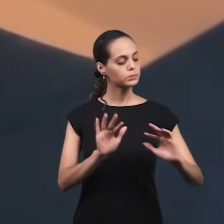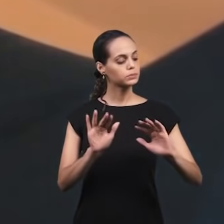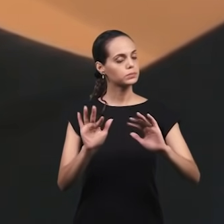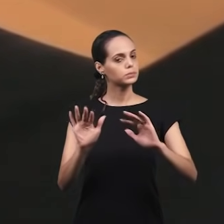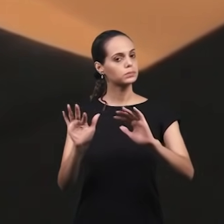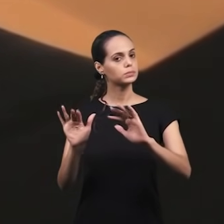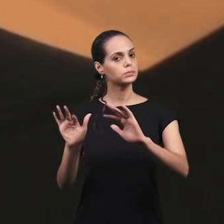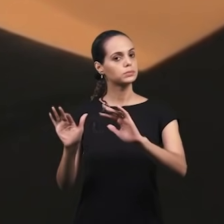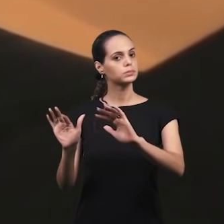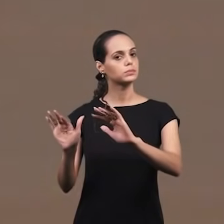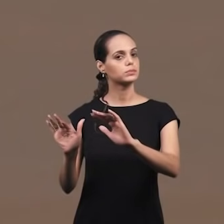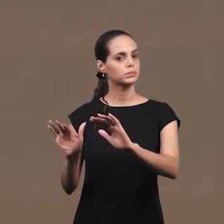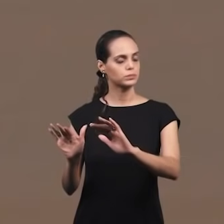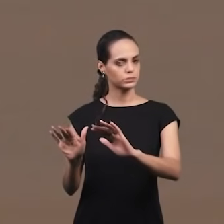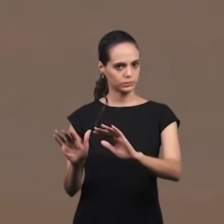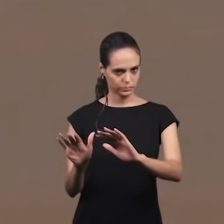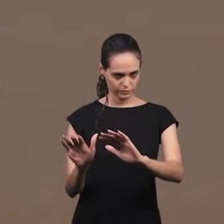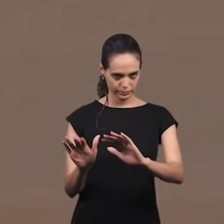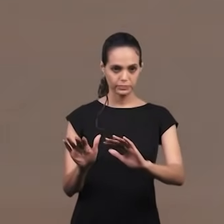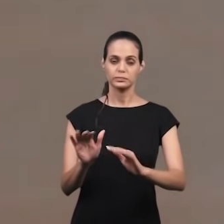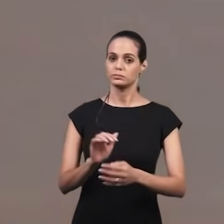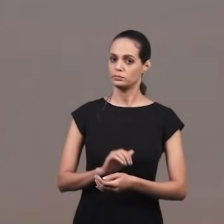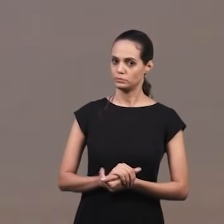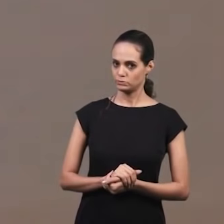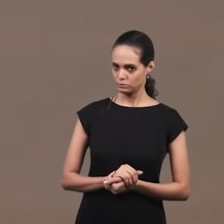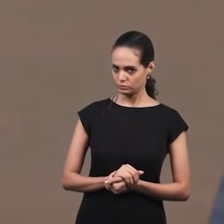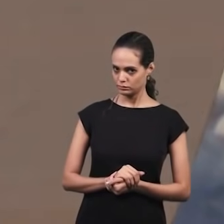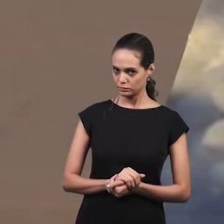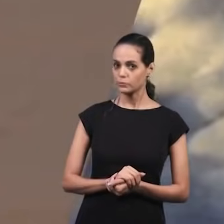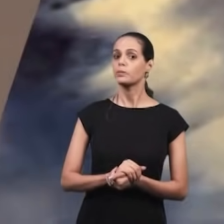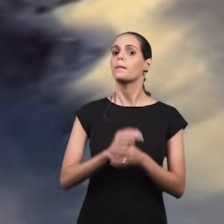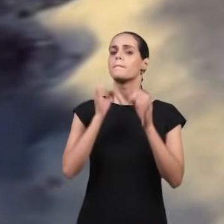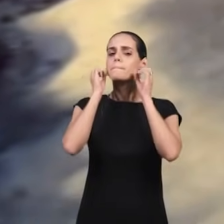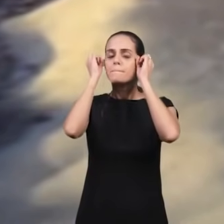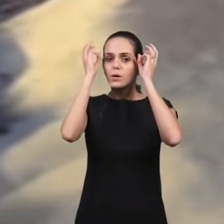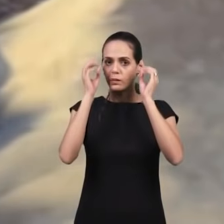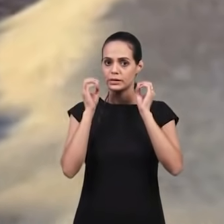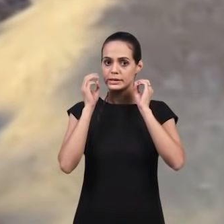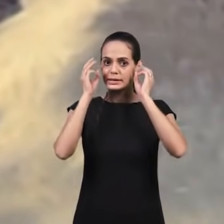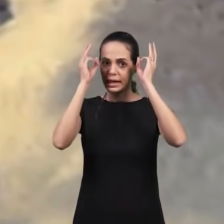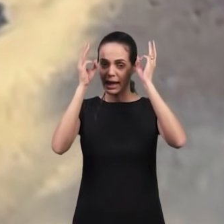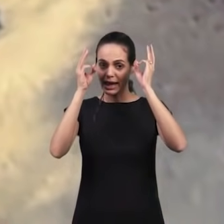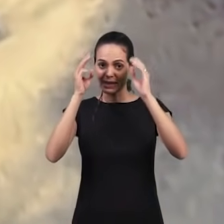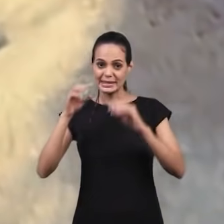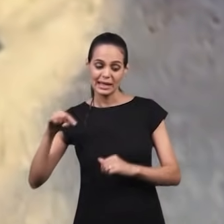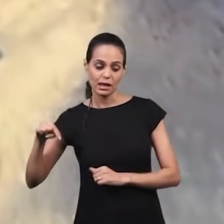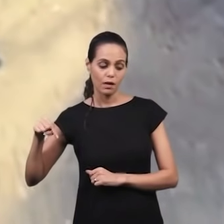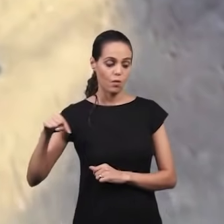Seu